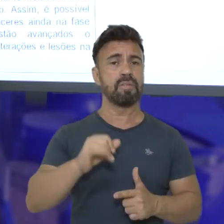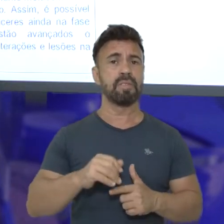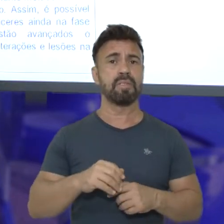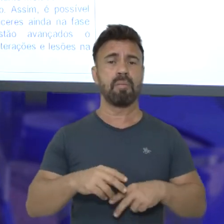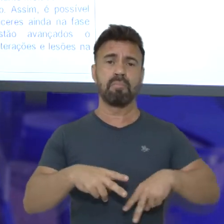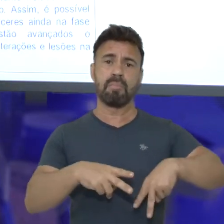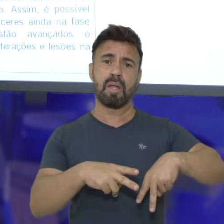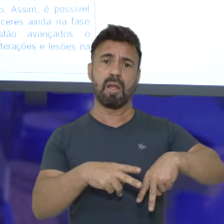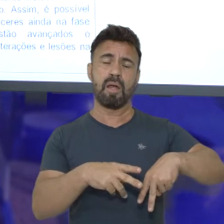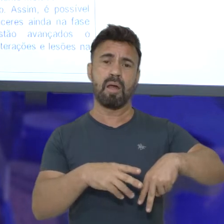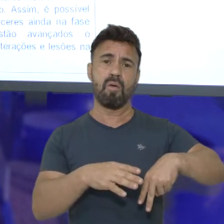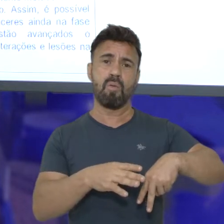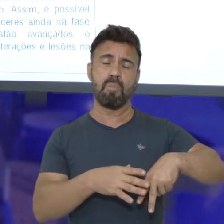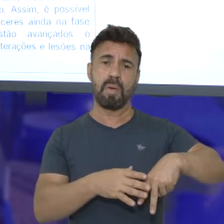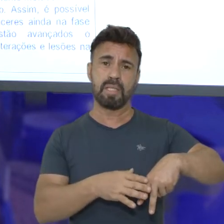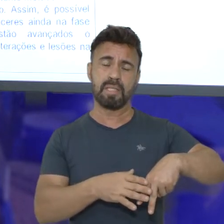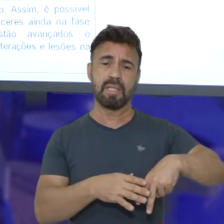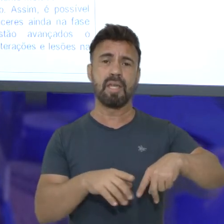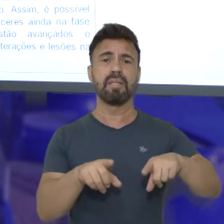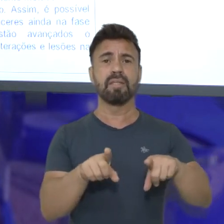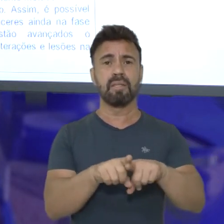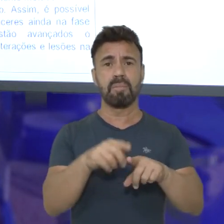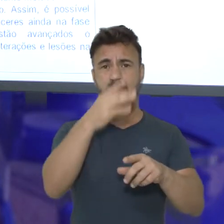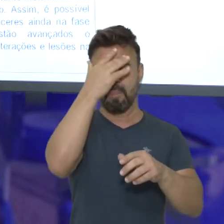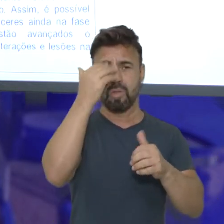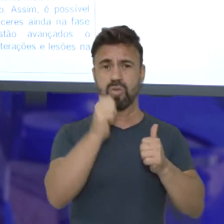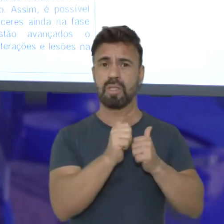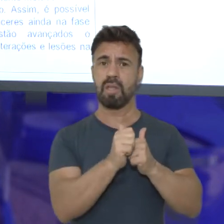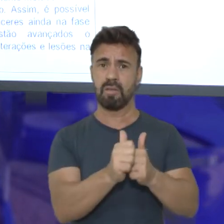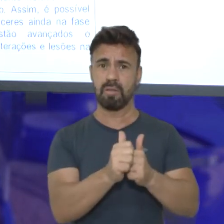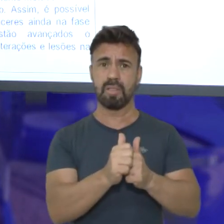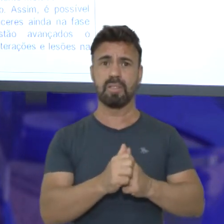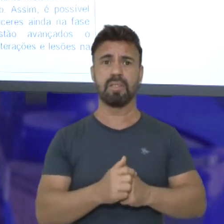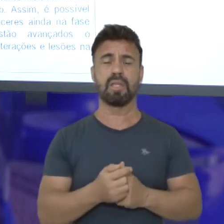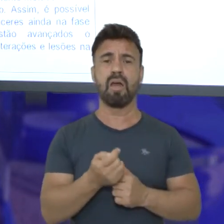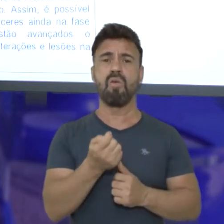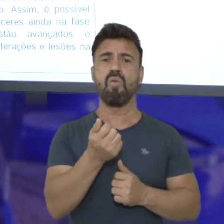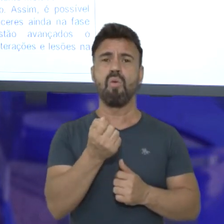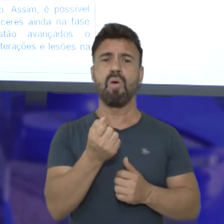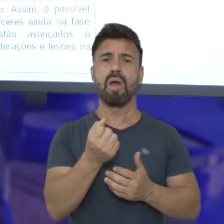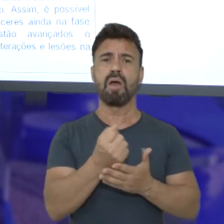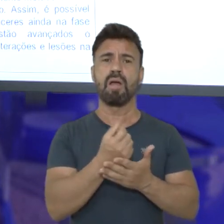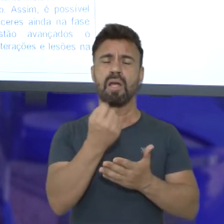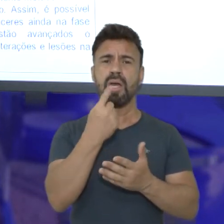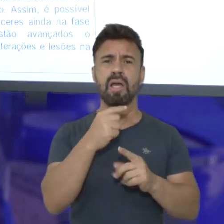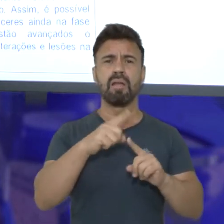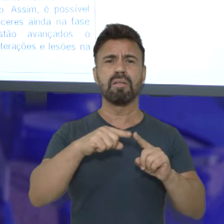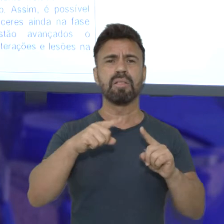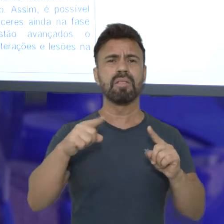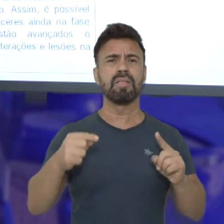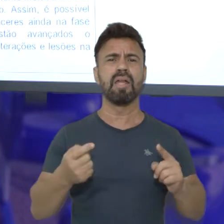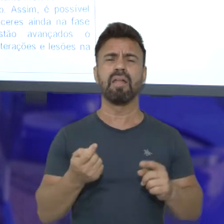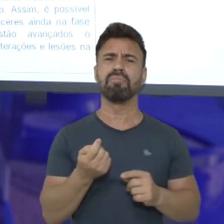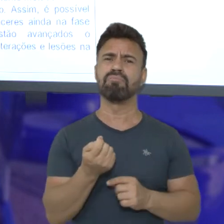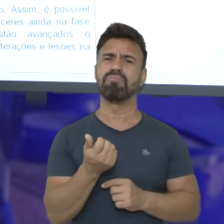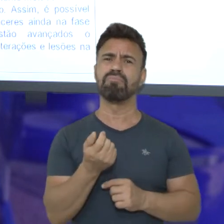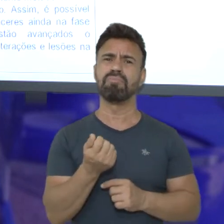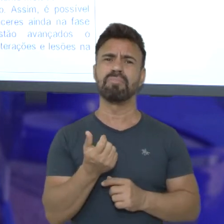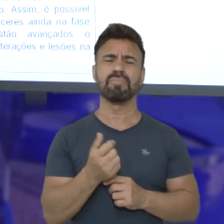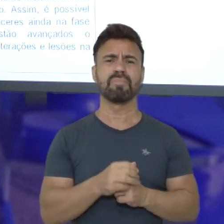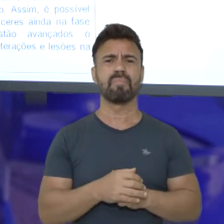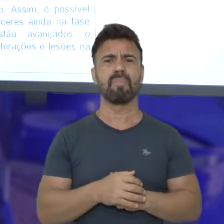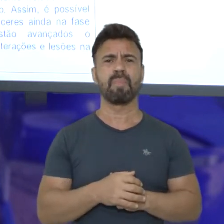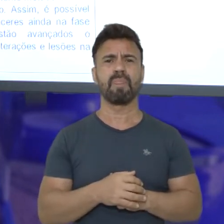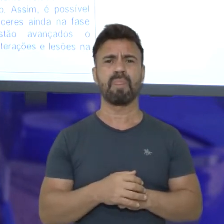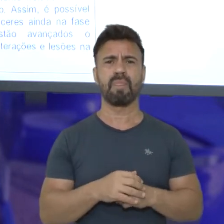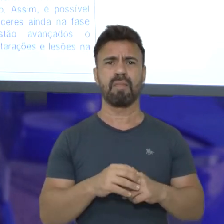paciente, nem para o seu acompanhante. As quantidades de radiação é tão insignificante que, por exemplo, se você